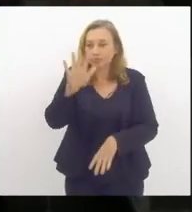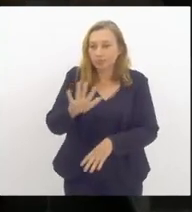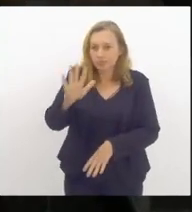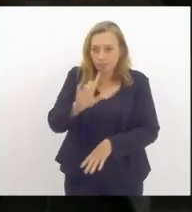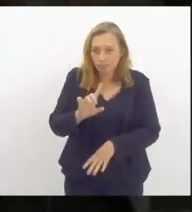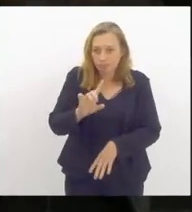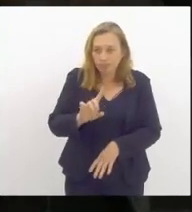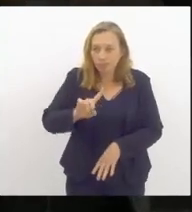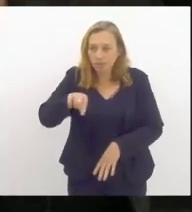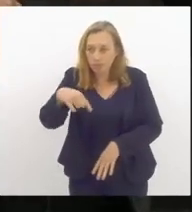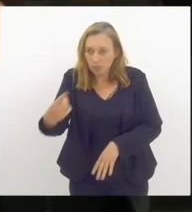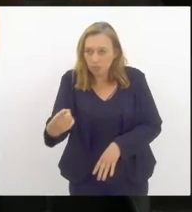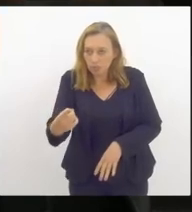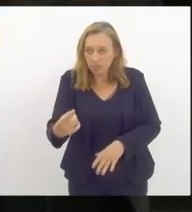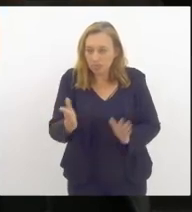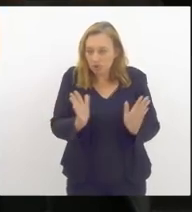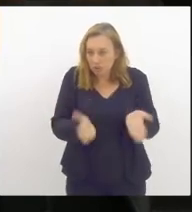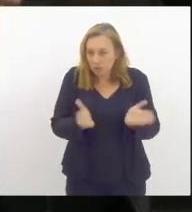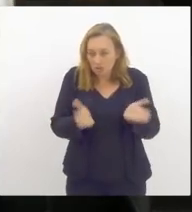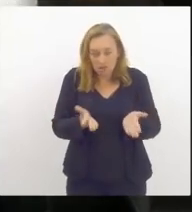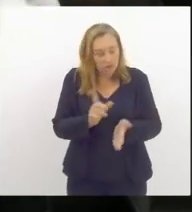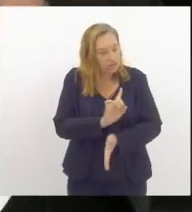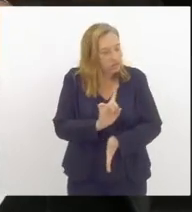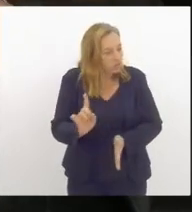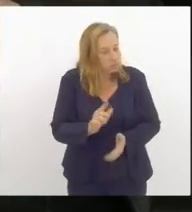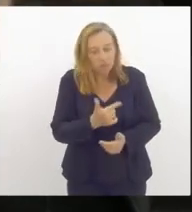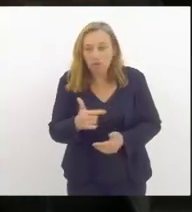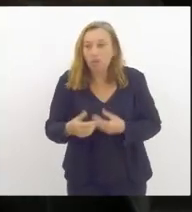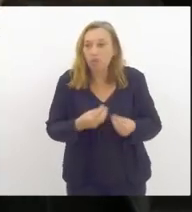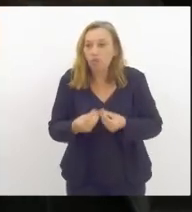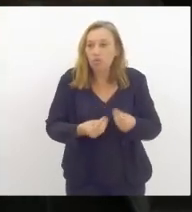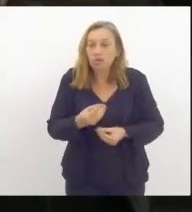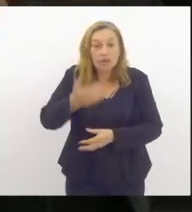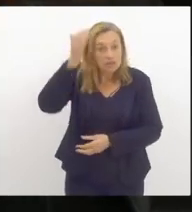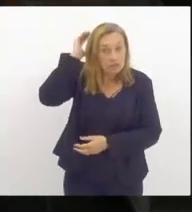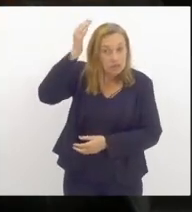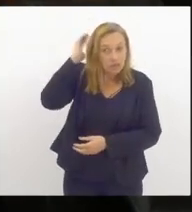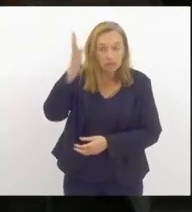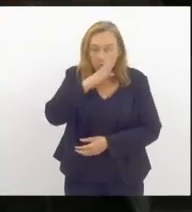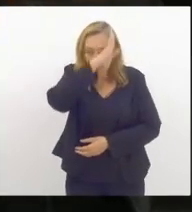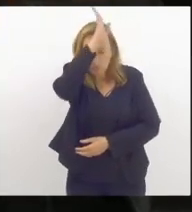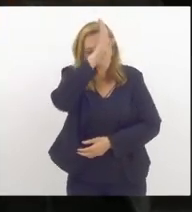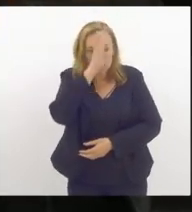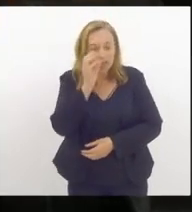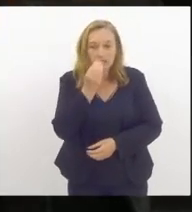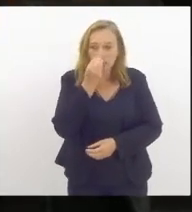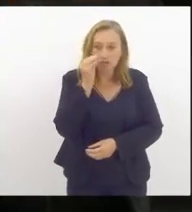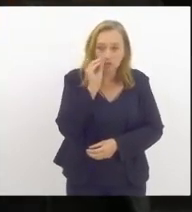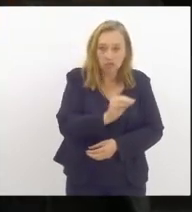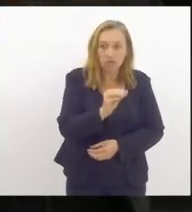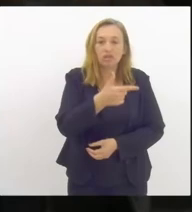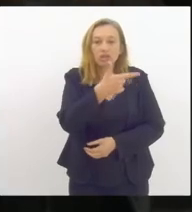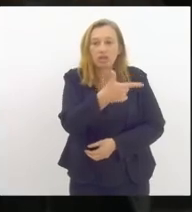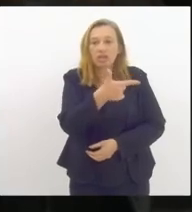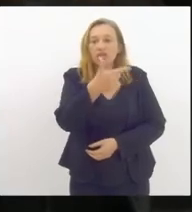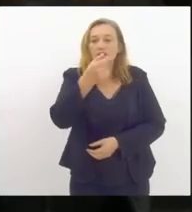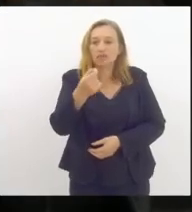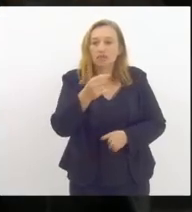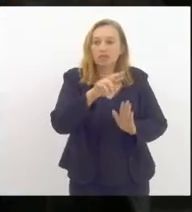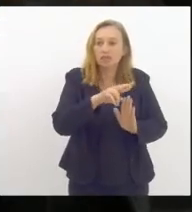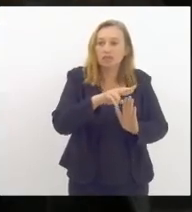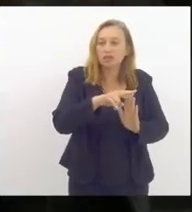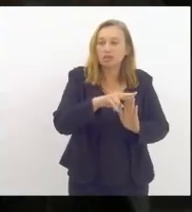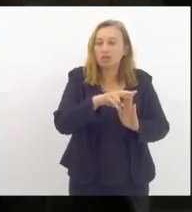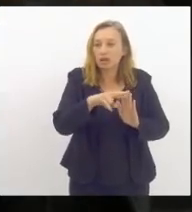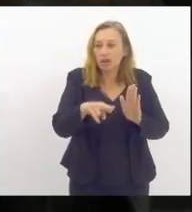próximo porque o atual está completamente comprometido os governos temer E bolsonaro jogaram na lata do lixo as 20 metas do Plano Nacional